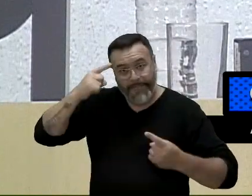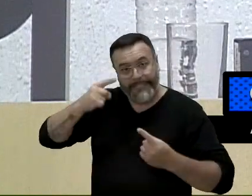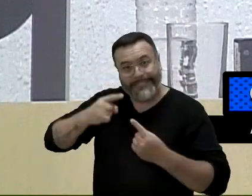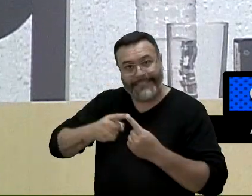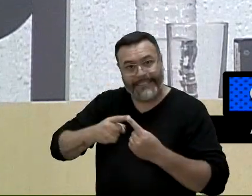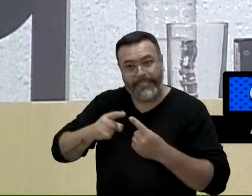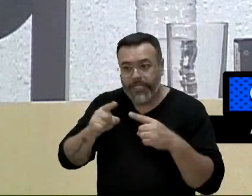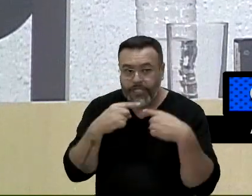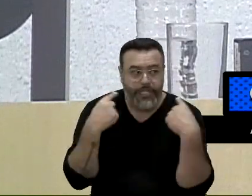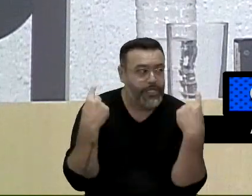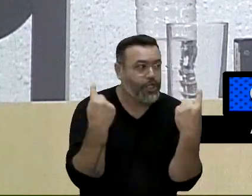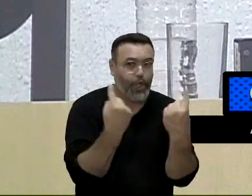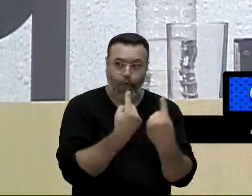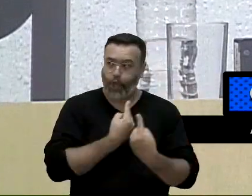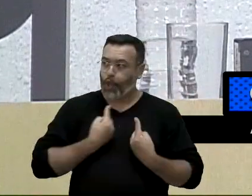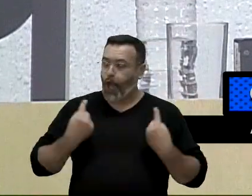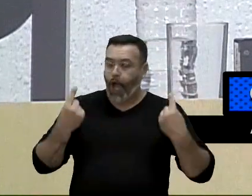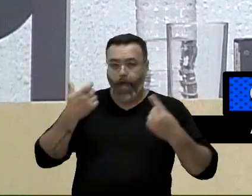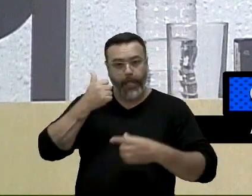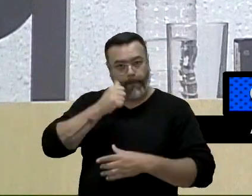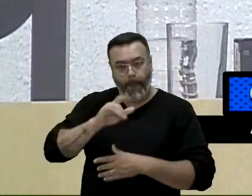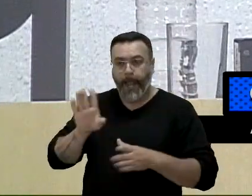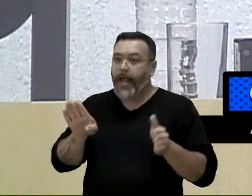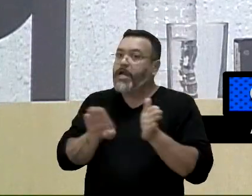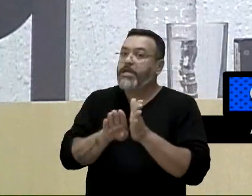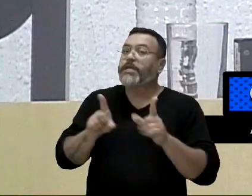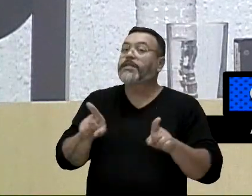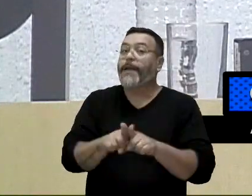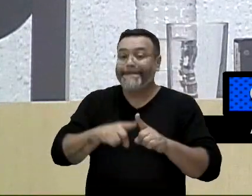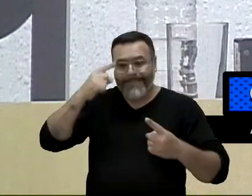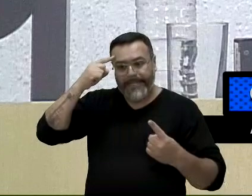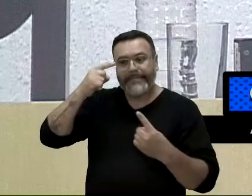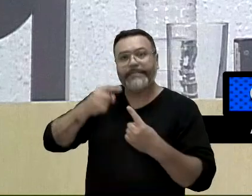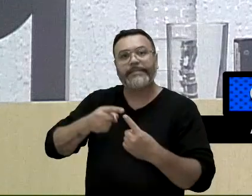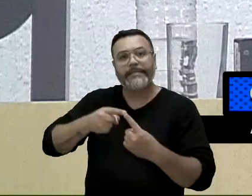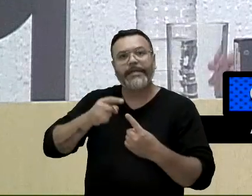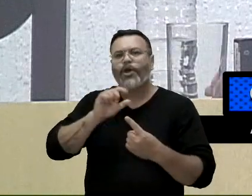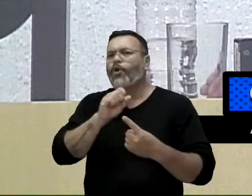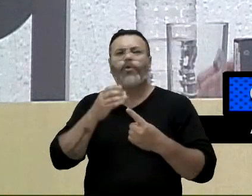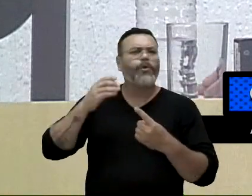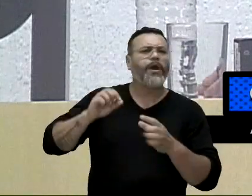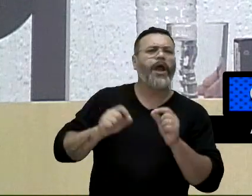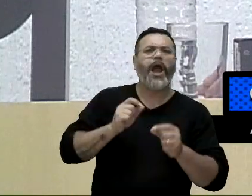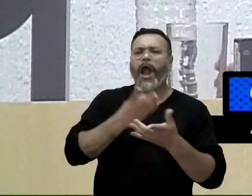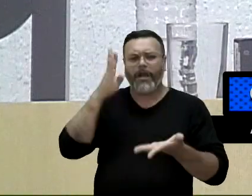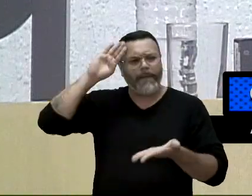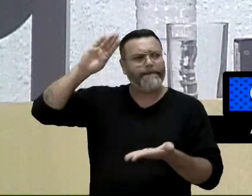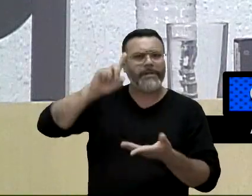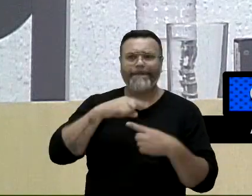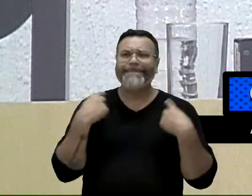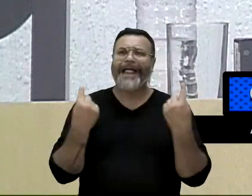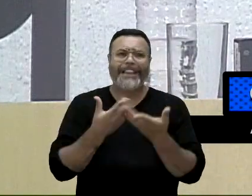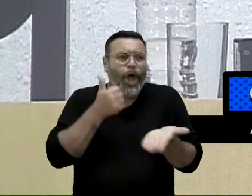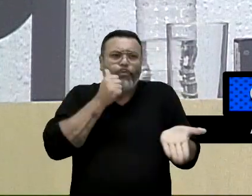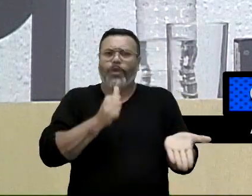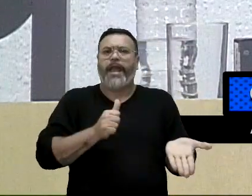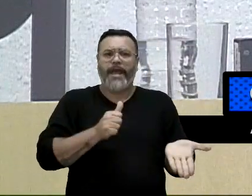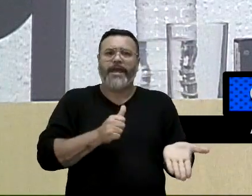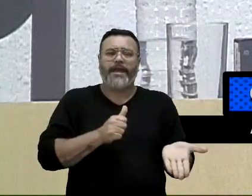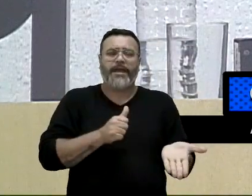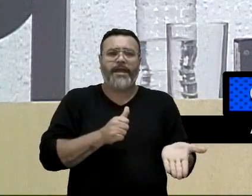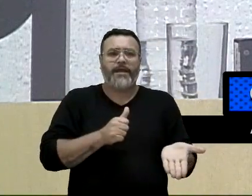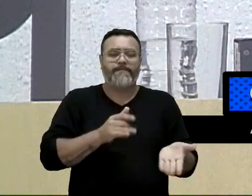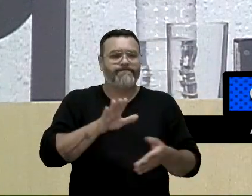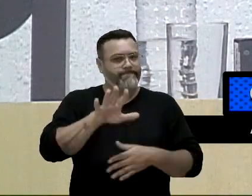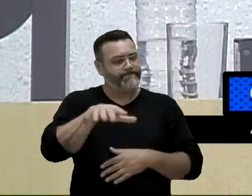nós, mulheres, também cheguemos nesses espaços de decidir o que é prioridade para nós, mulheres, né? Então,